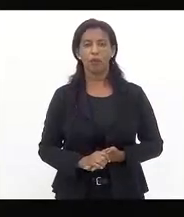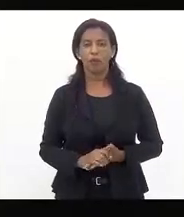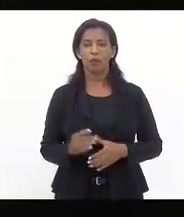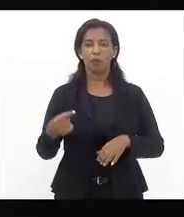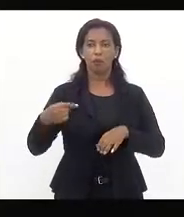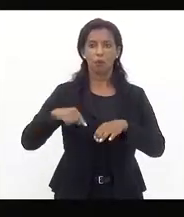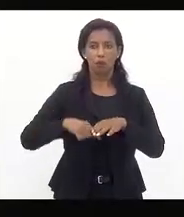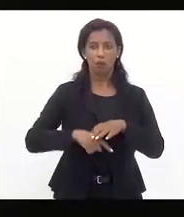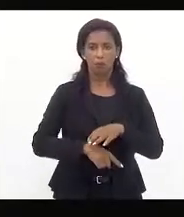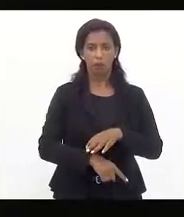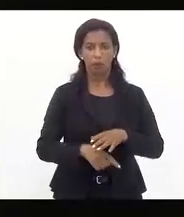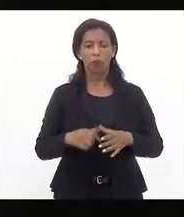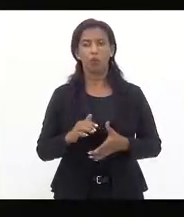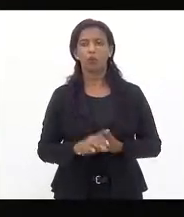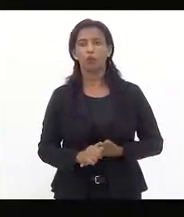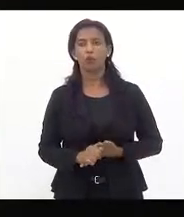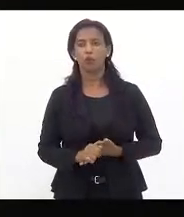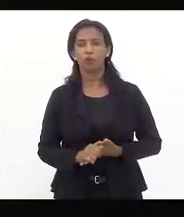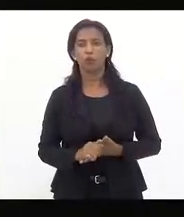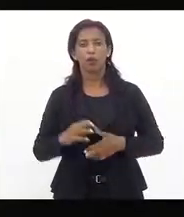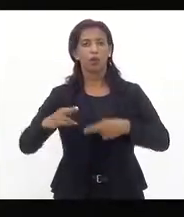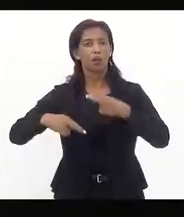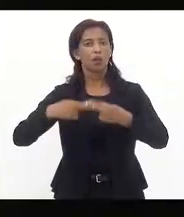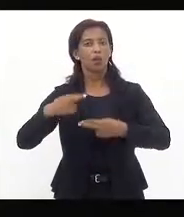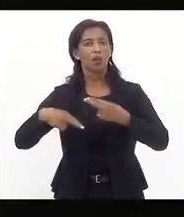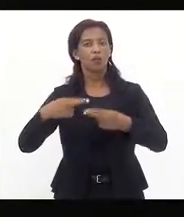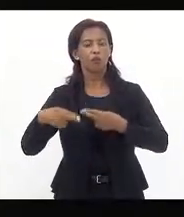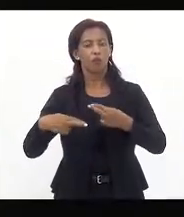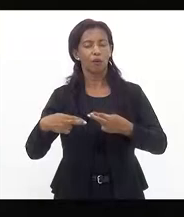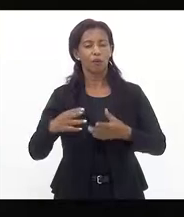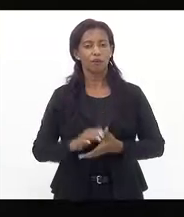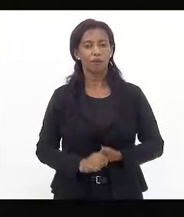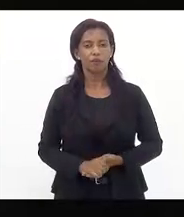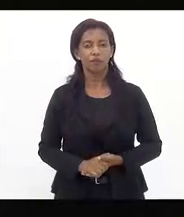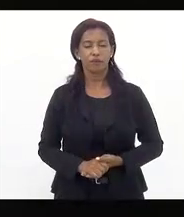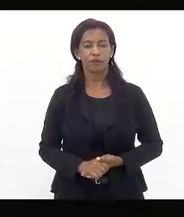profunda reforma nas diretrizes